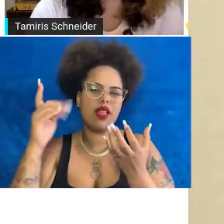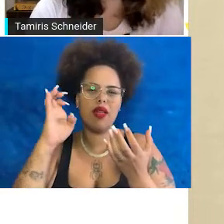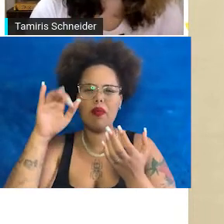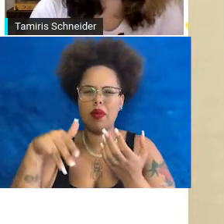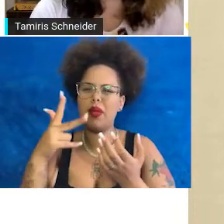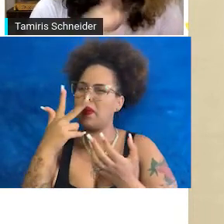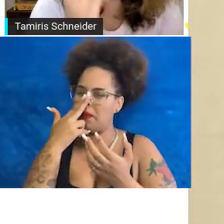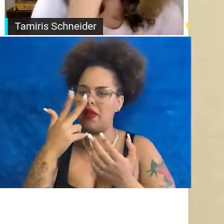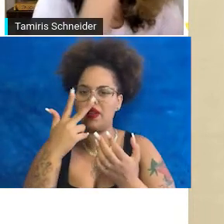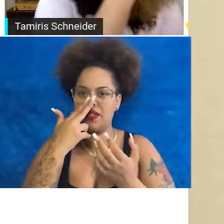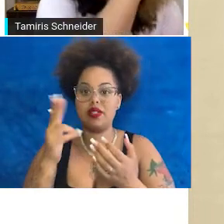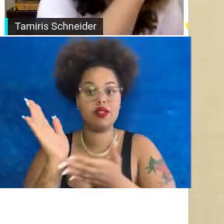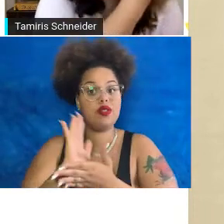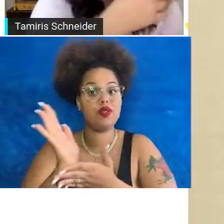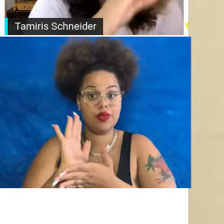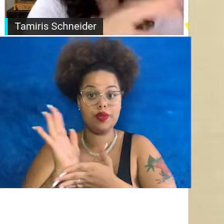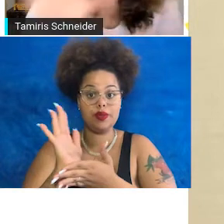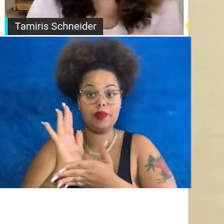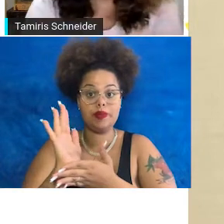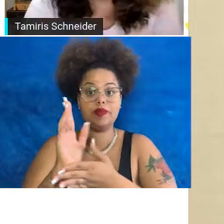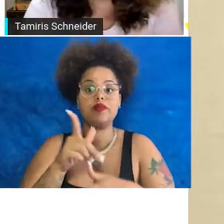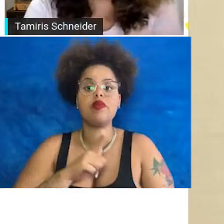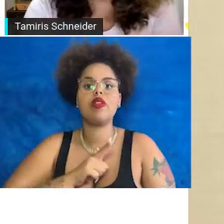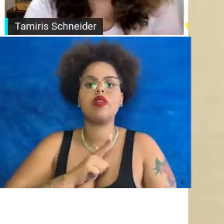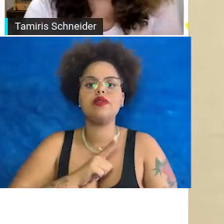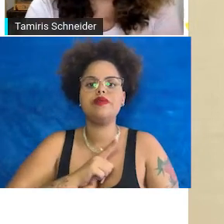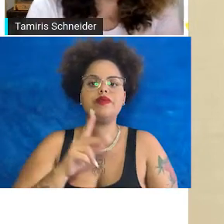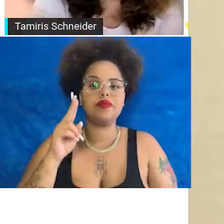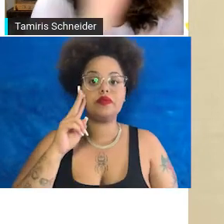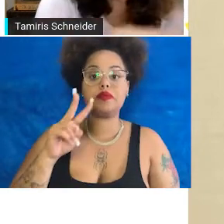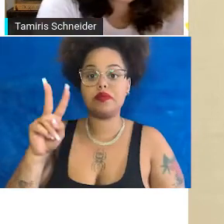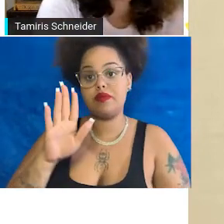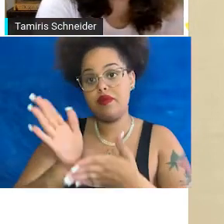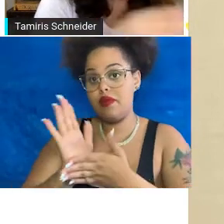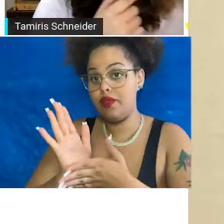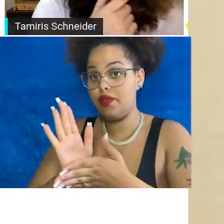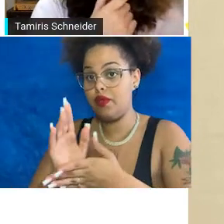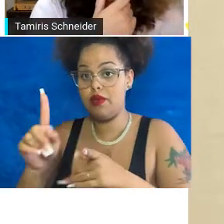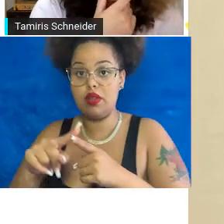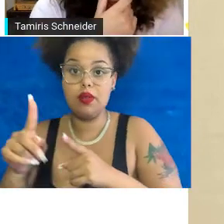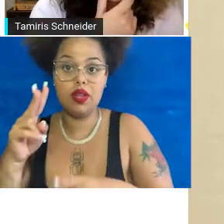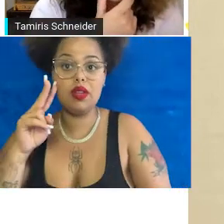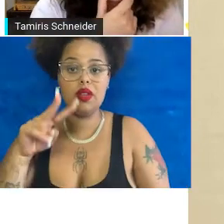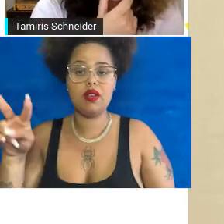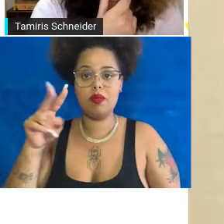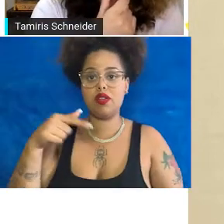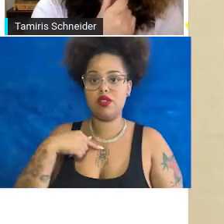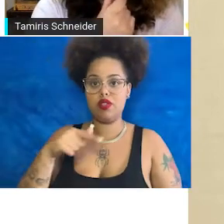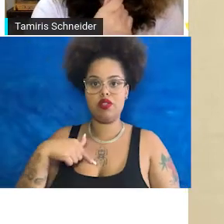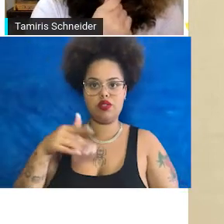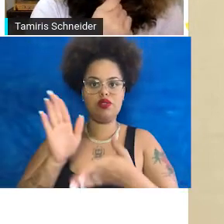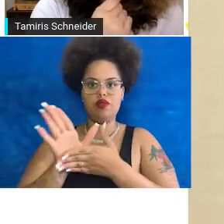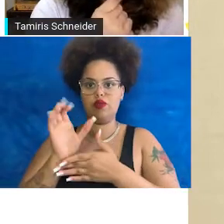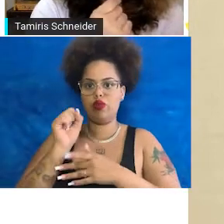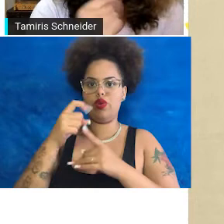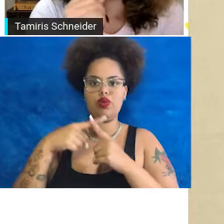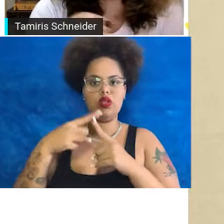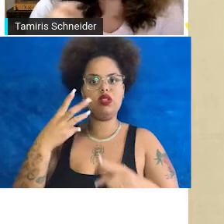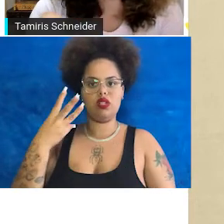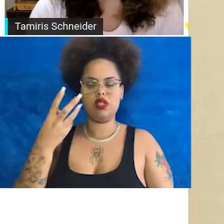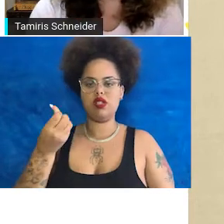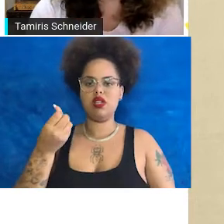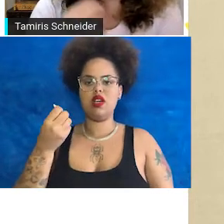parecida do filme, então ali temos as imagens do filme e tem as imagens do nosso filme 836. Então,